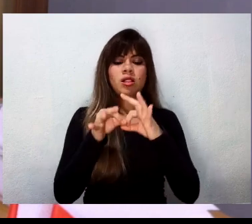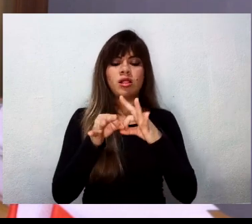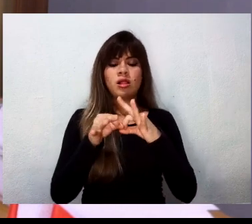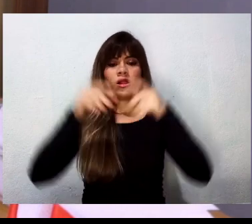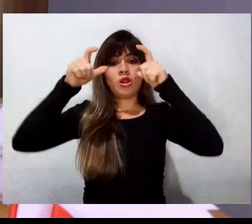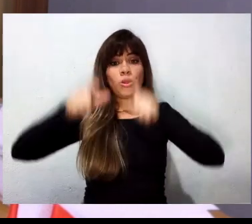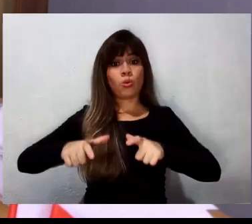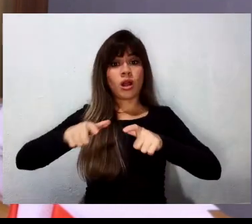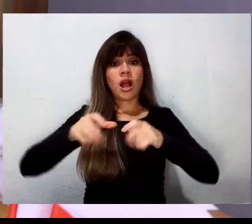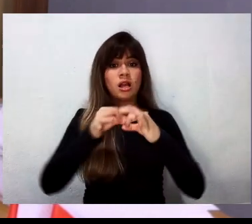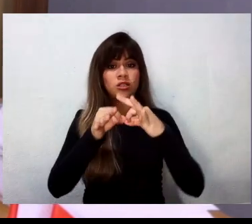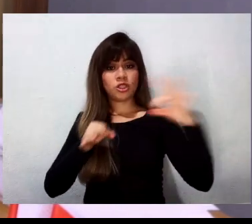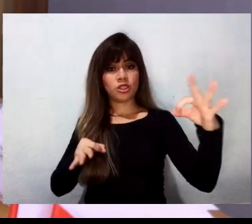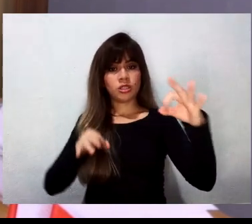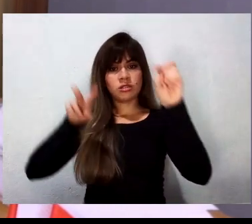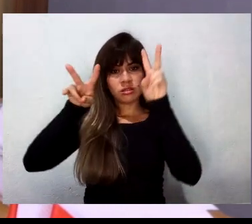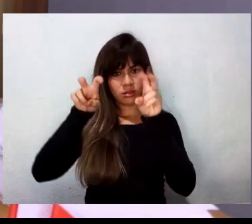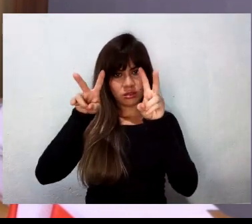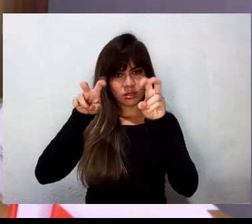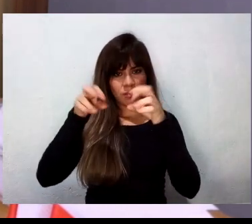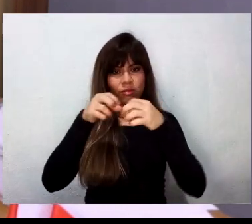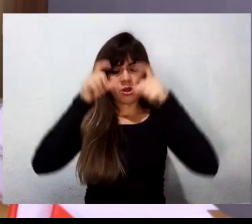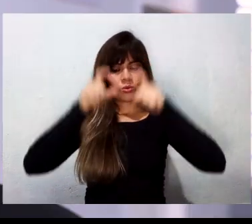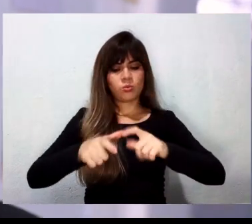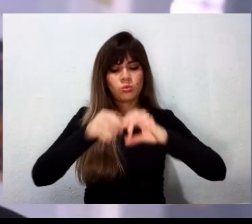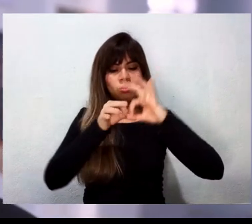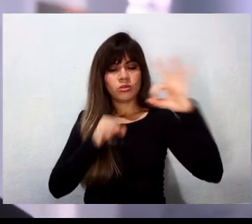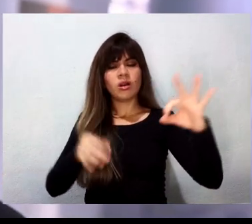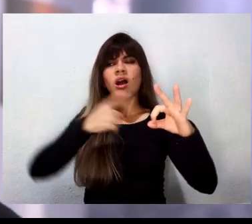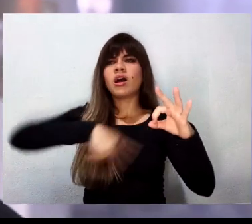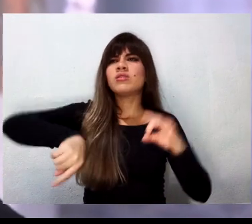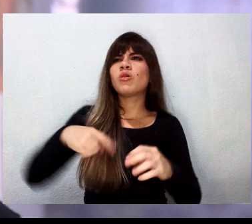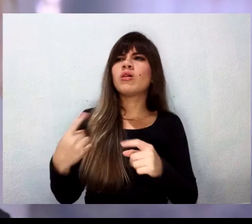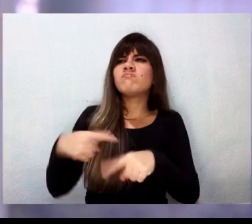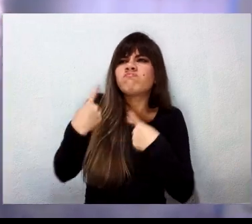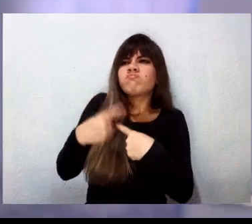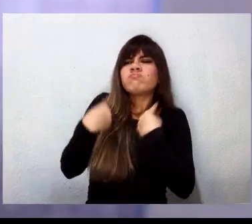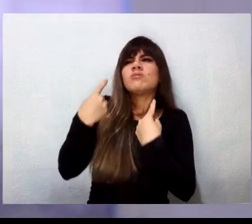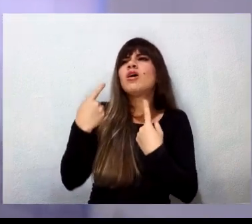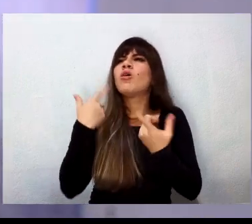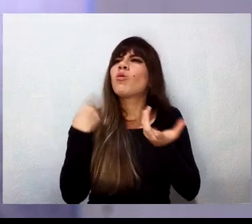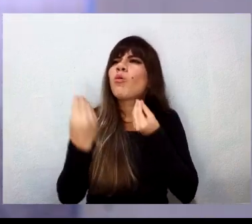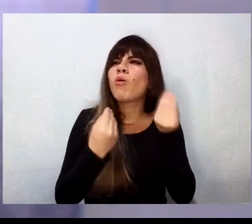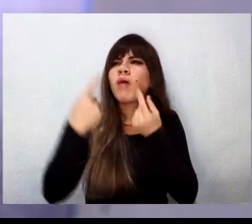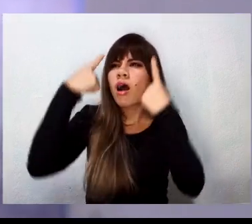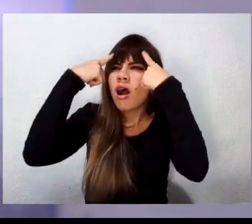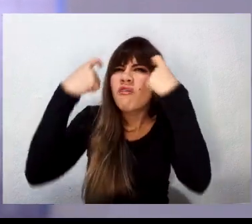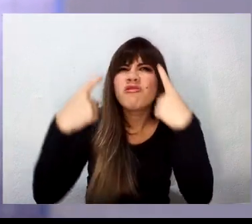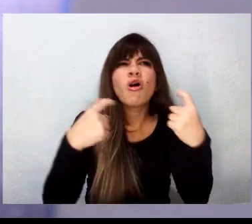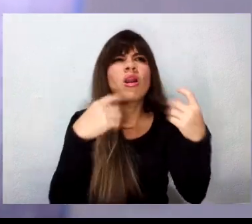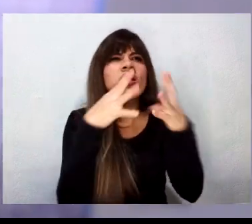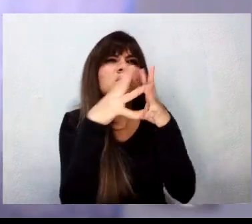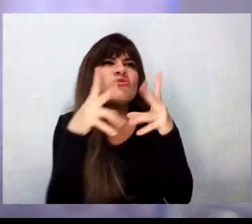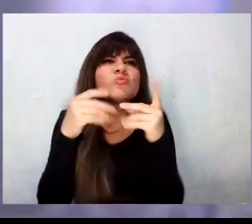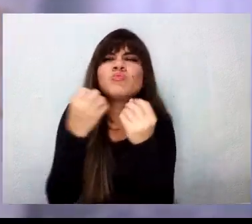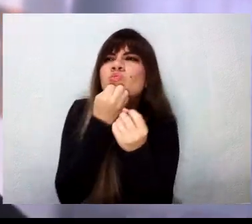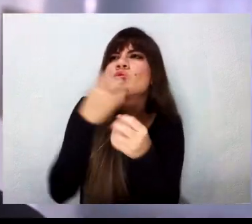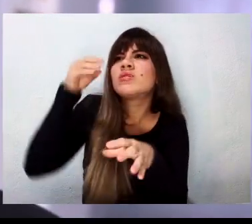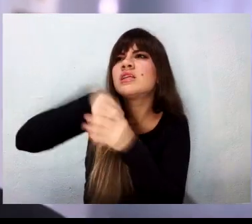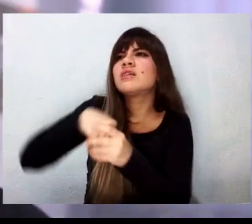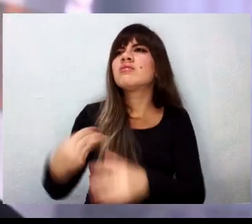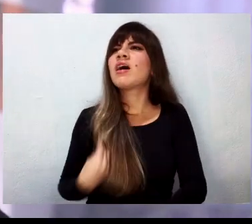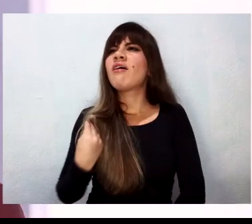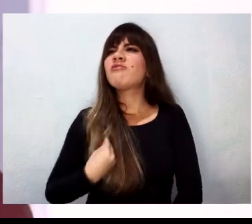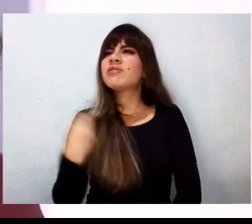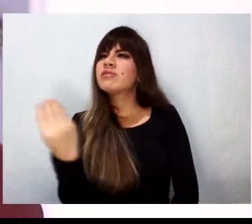de Lugares Distantes, do Chantin, e esses contos nos provocam a pensar a violência e a delicadeza que está intrínseca